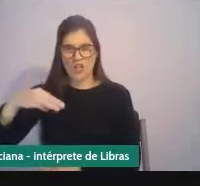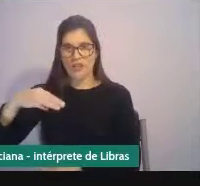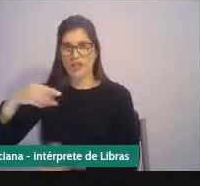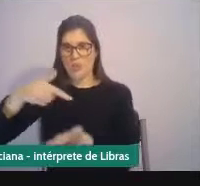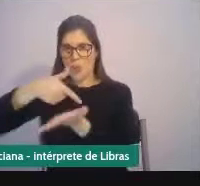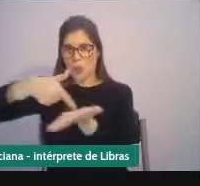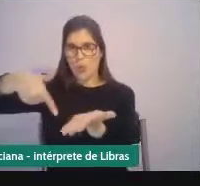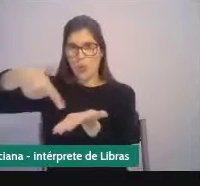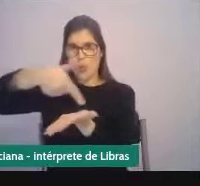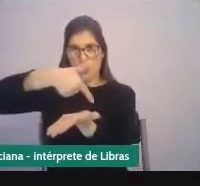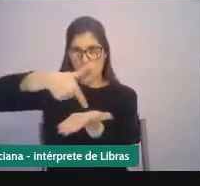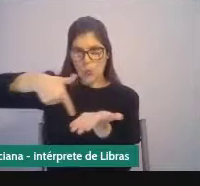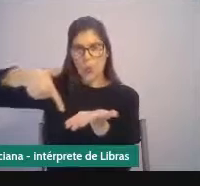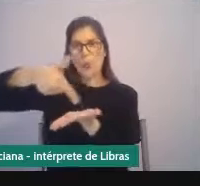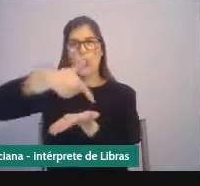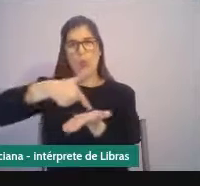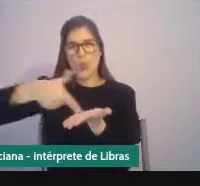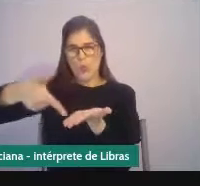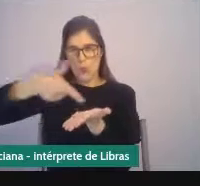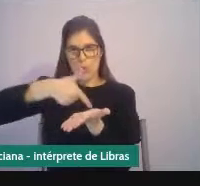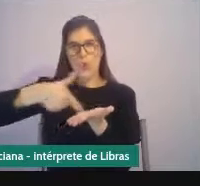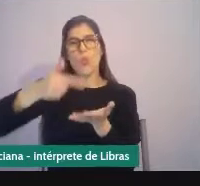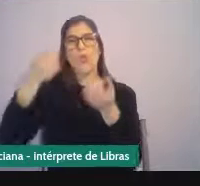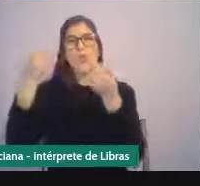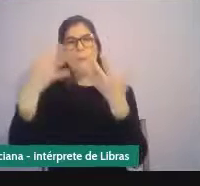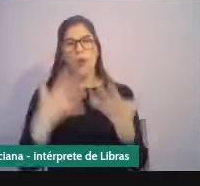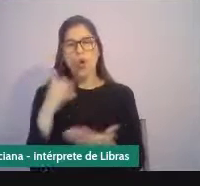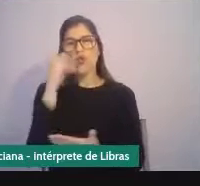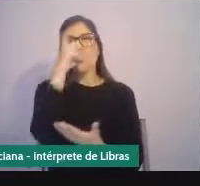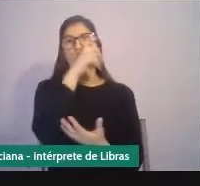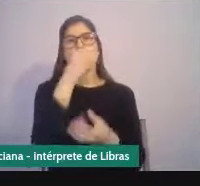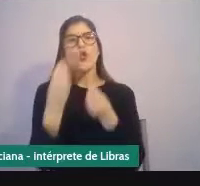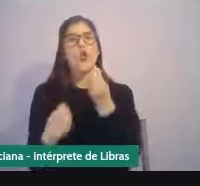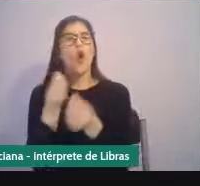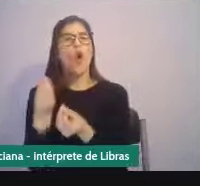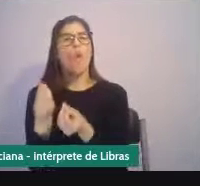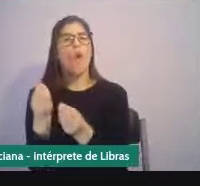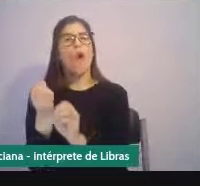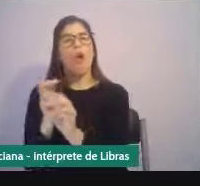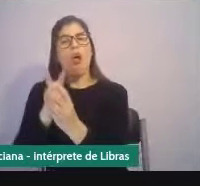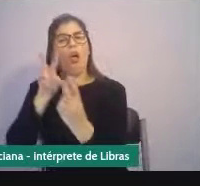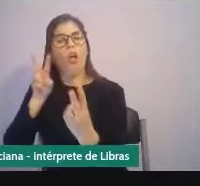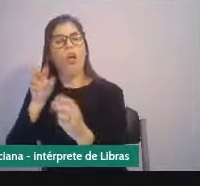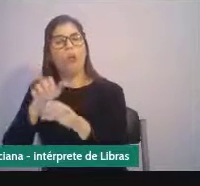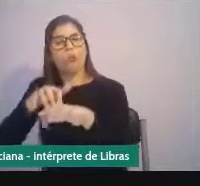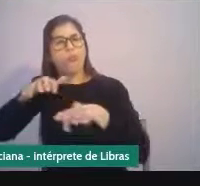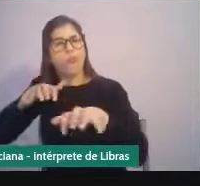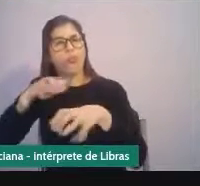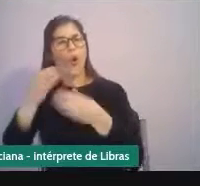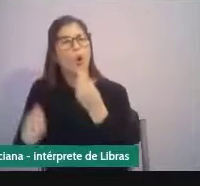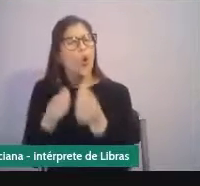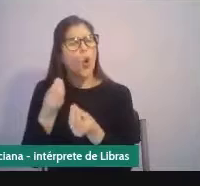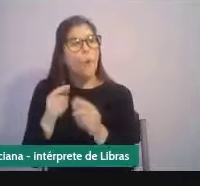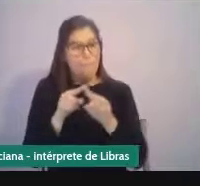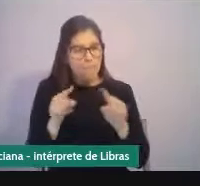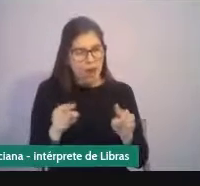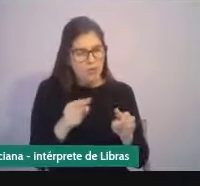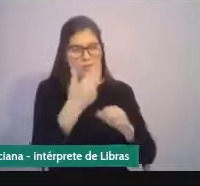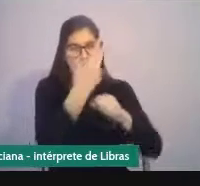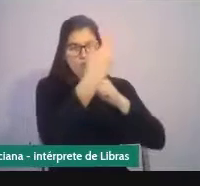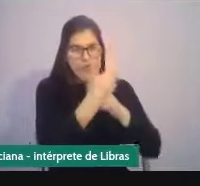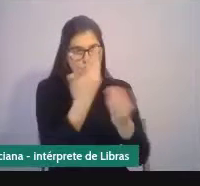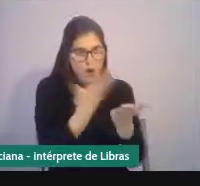é que ele ia ensinar soldagem por meio das atividades não presenciais. Mas assistindo a videoaula de outro professor de outro